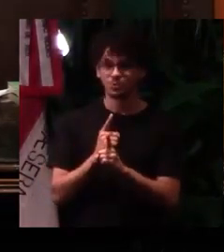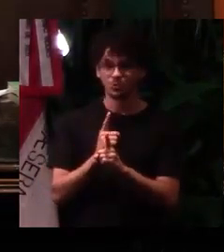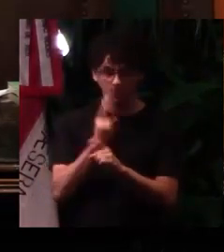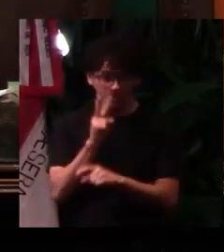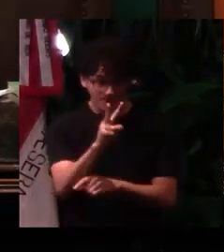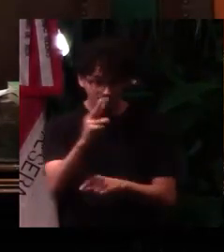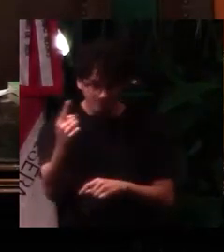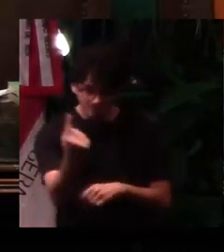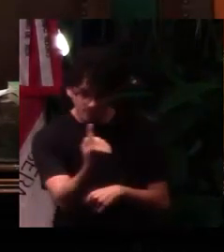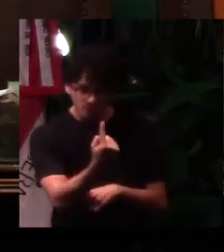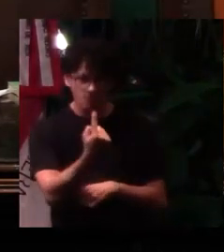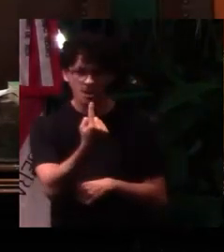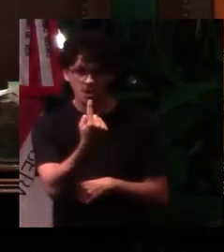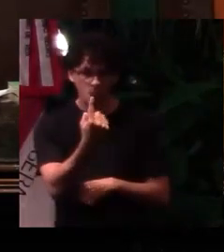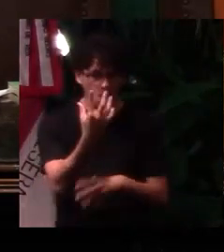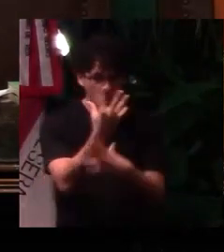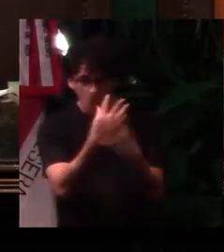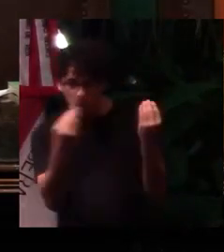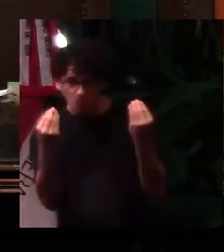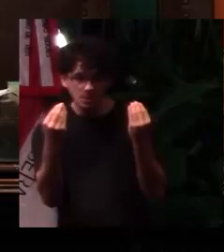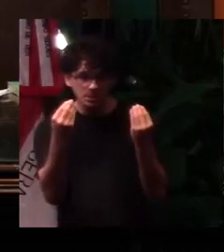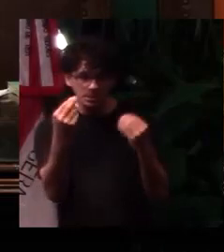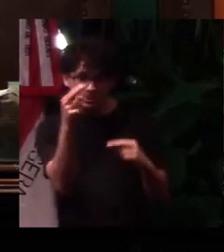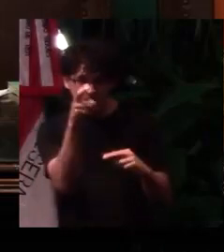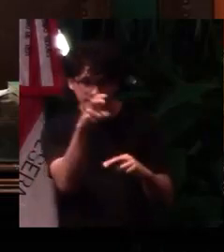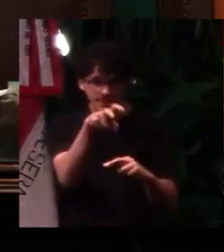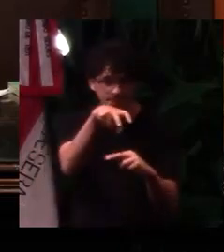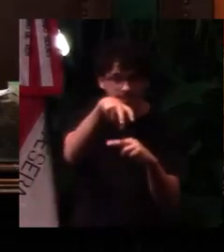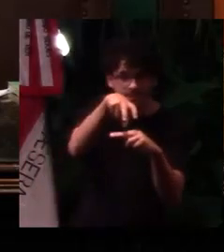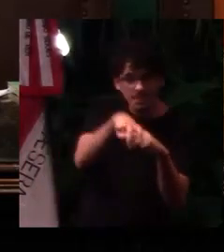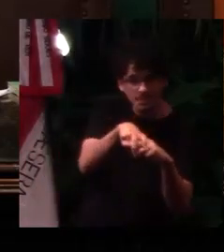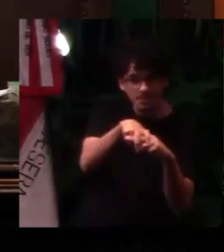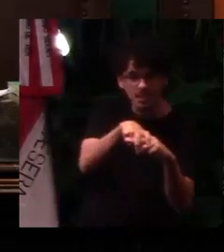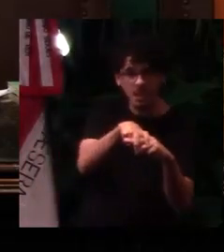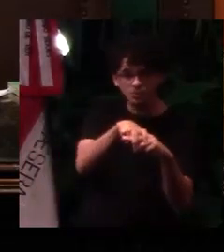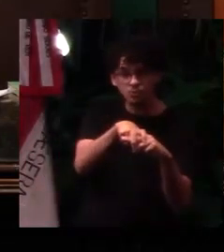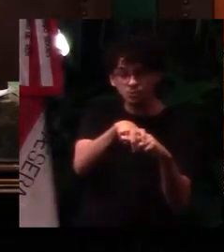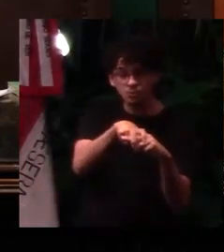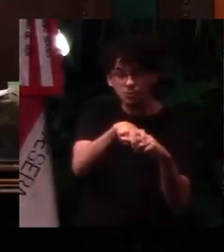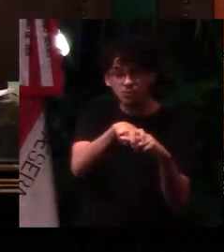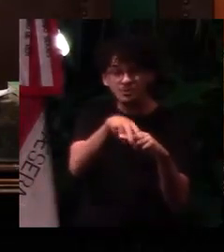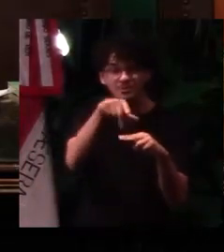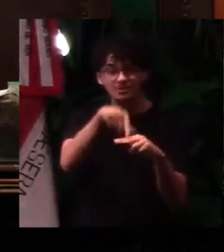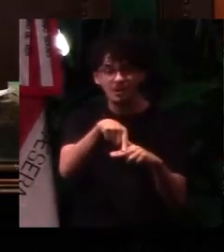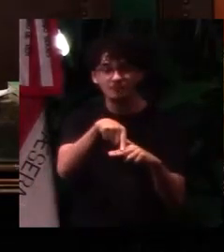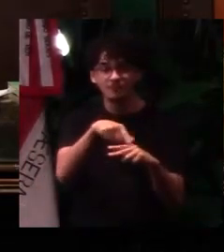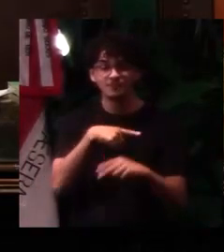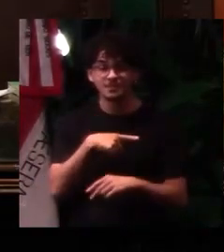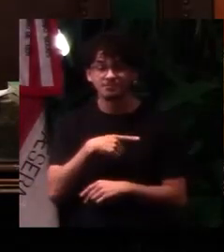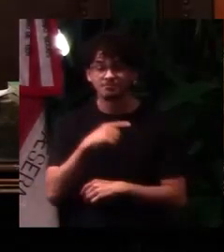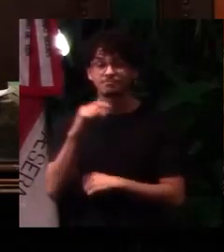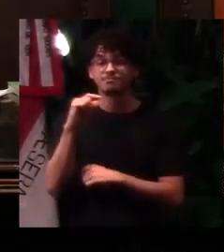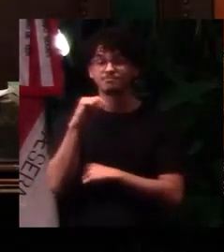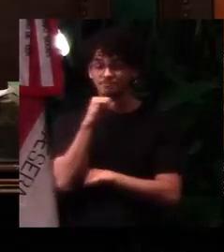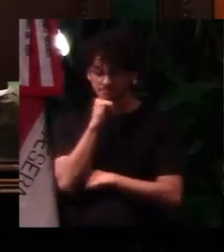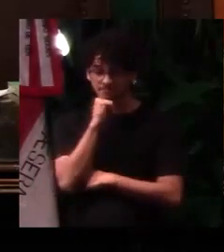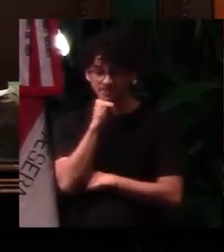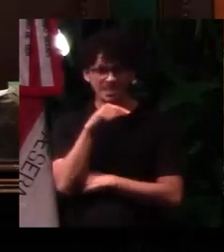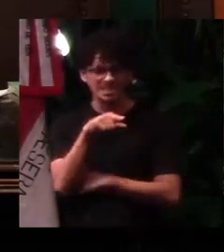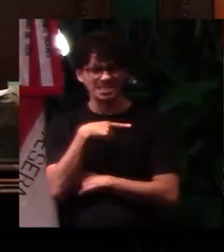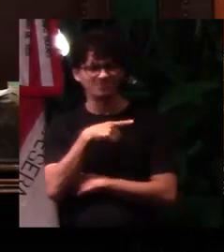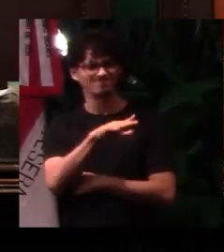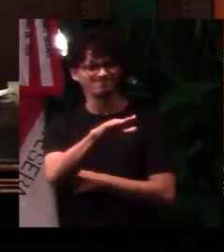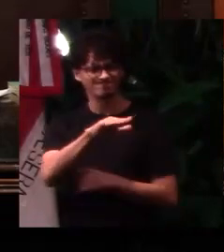e lá, o vulto estava ali sentado à popa. Estava ali de grito. Chamei